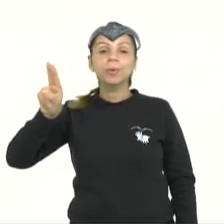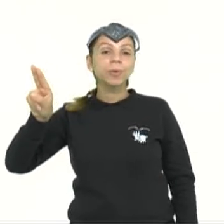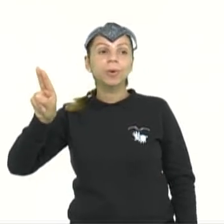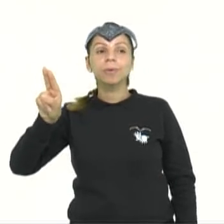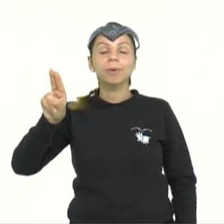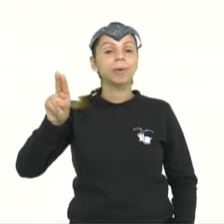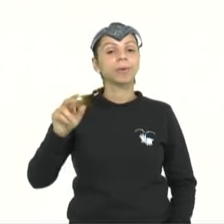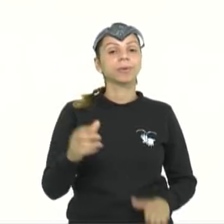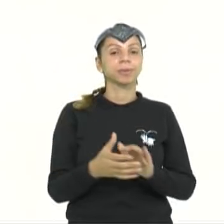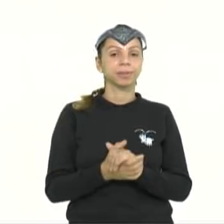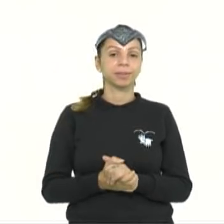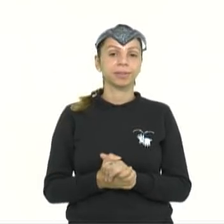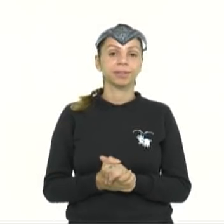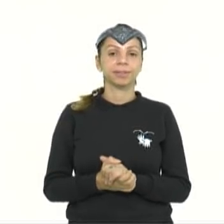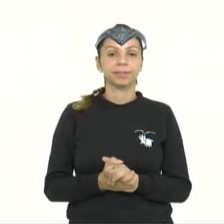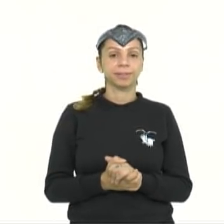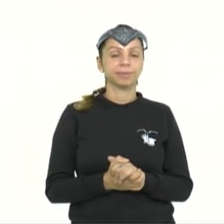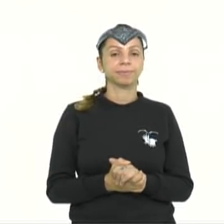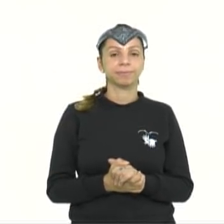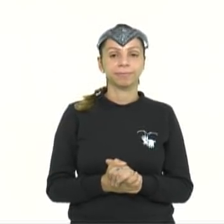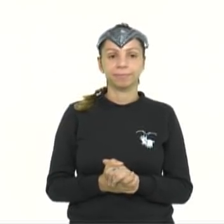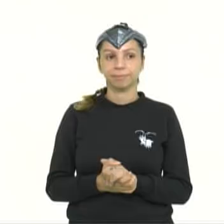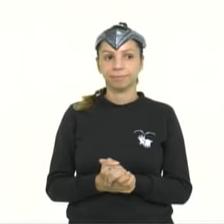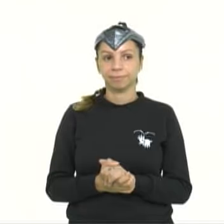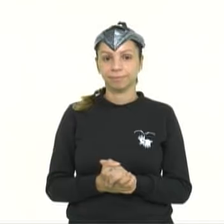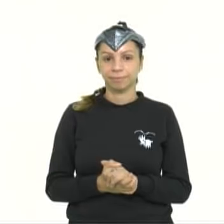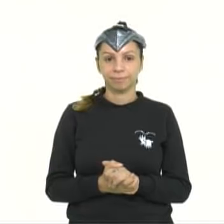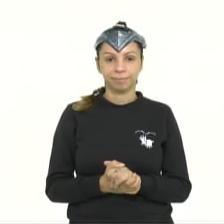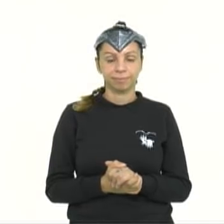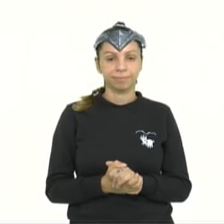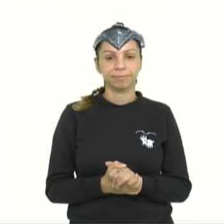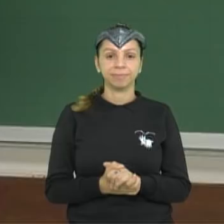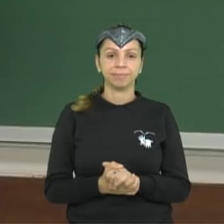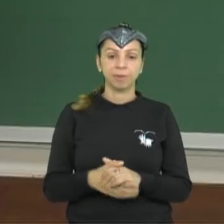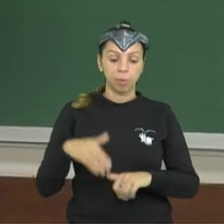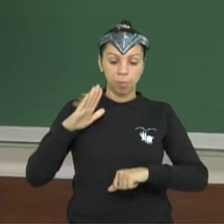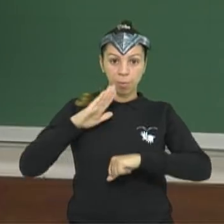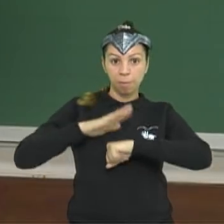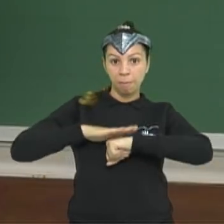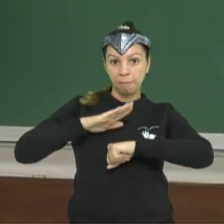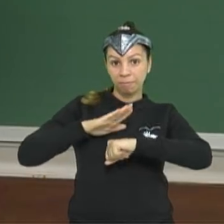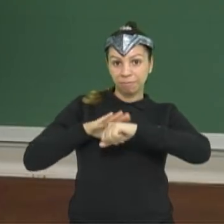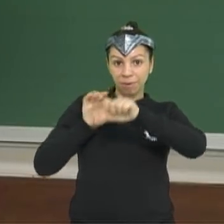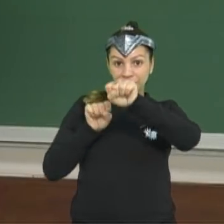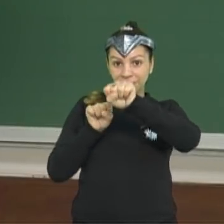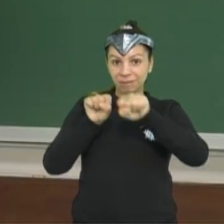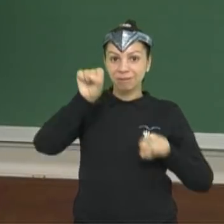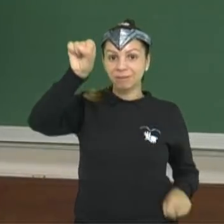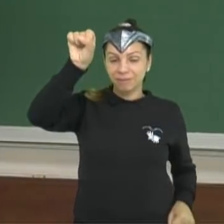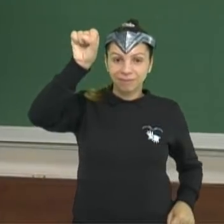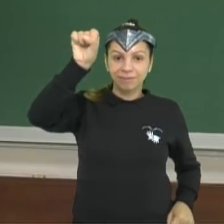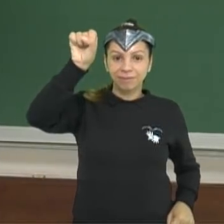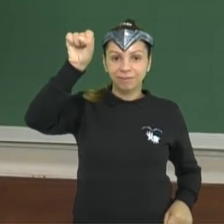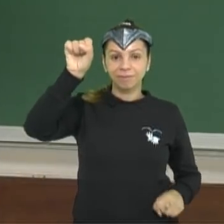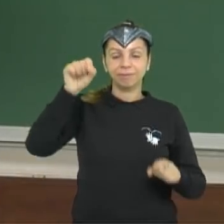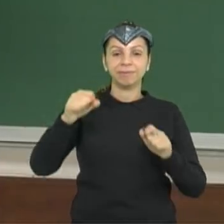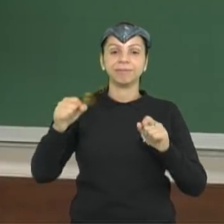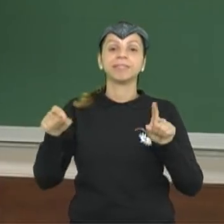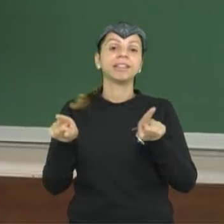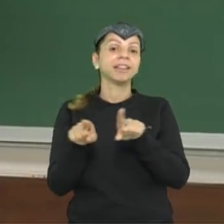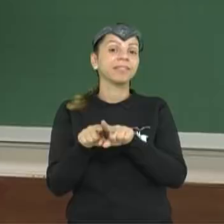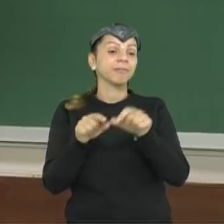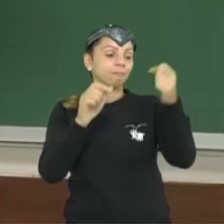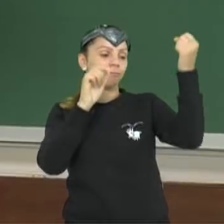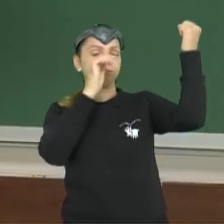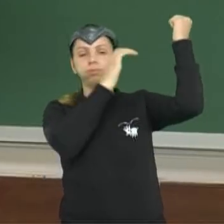as características que ele tem. Então, o meu super-herói, ele é strong,